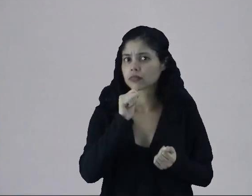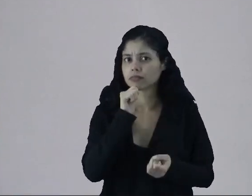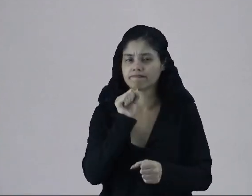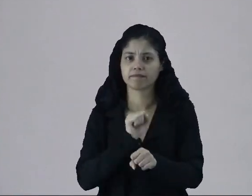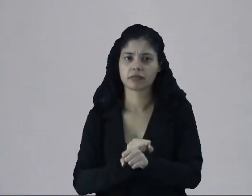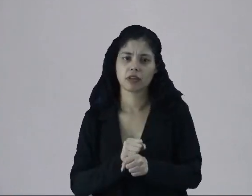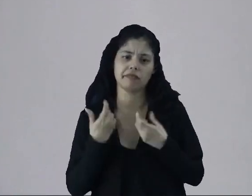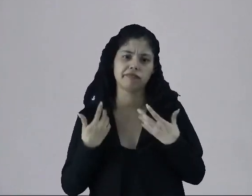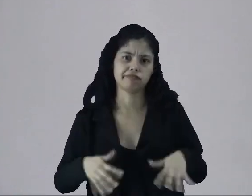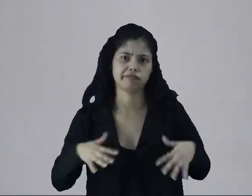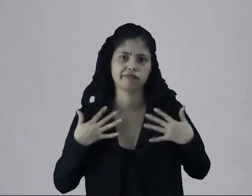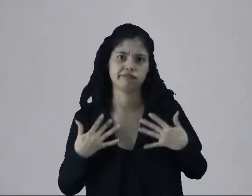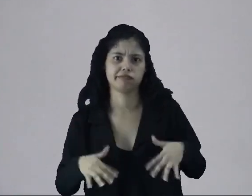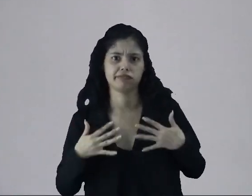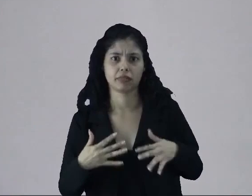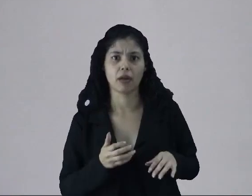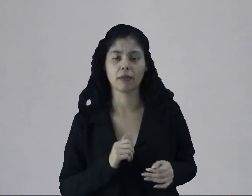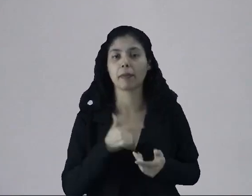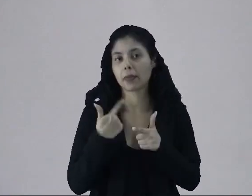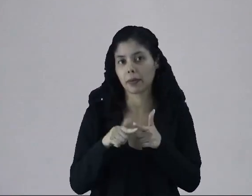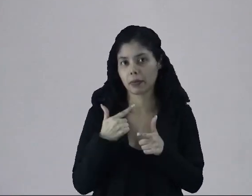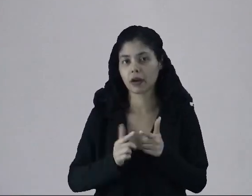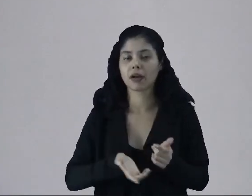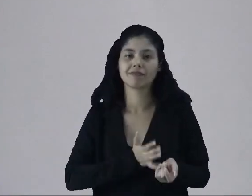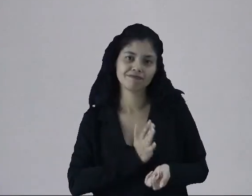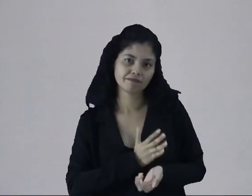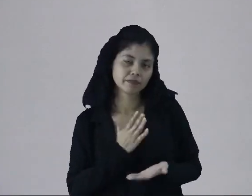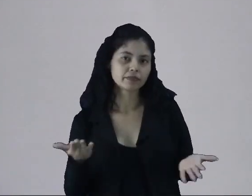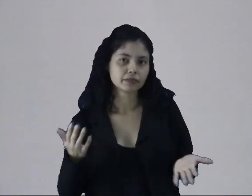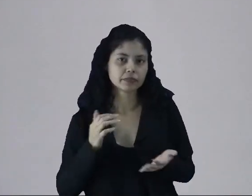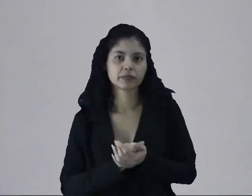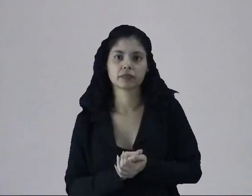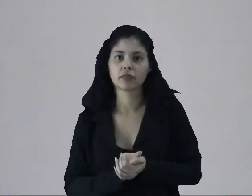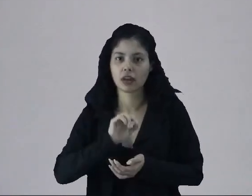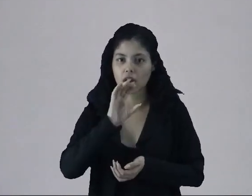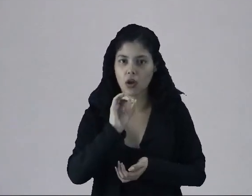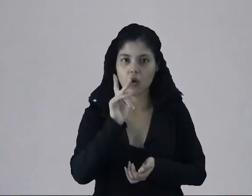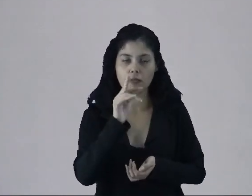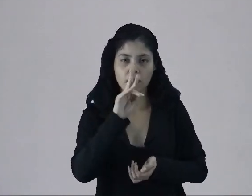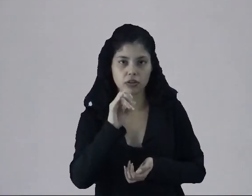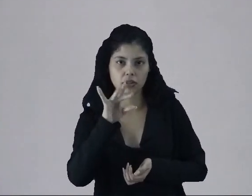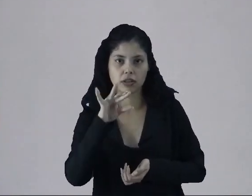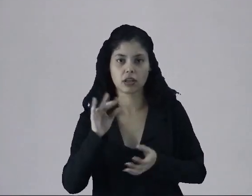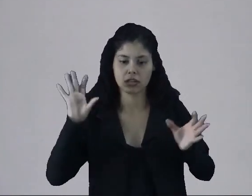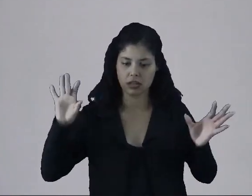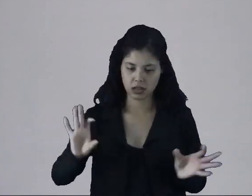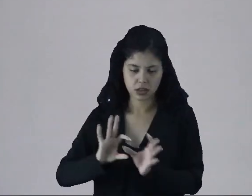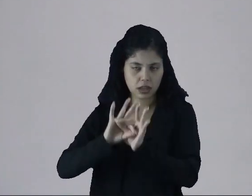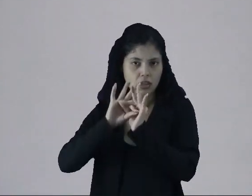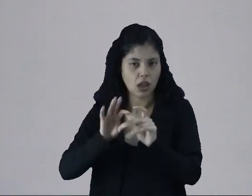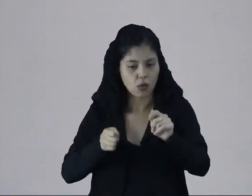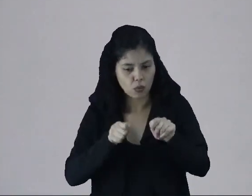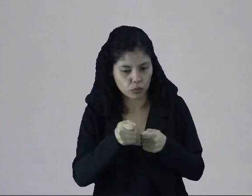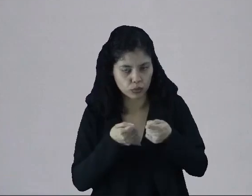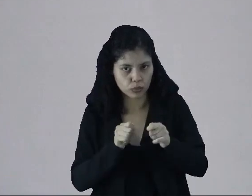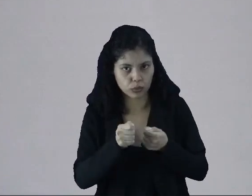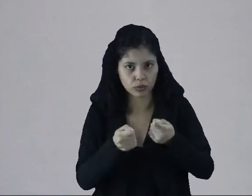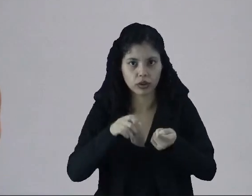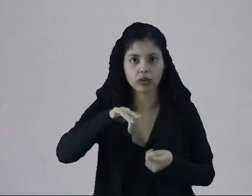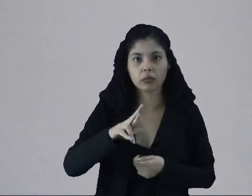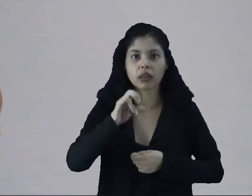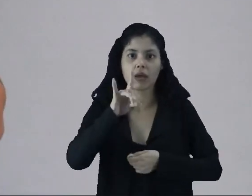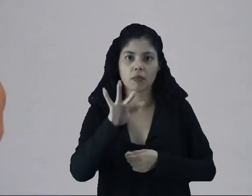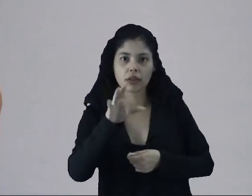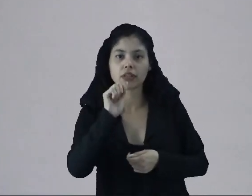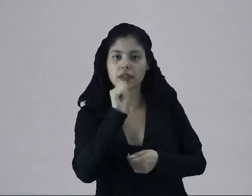exaustão e você ia ter uma parada cardíaca. Então, a homeostase ela está relacionada a esse tipo de controle metabólico